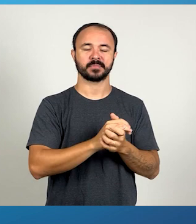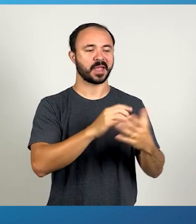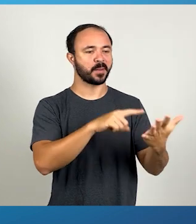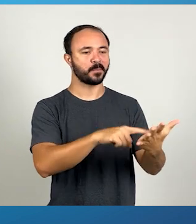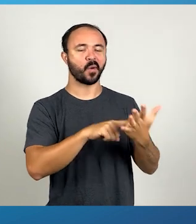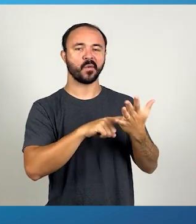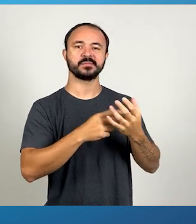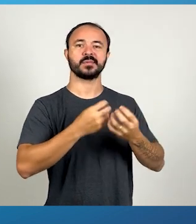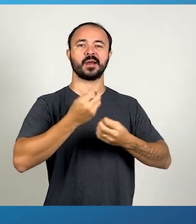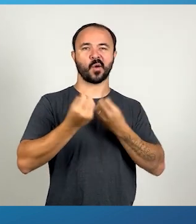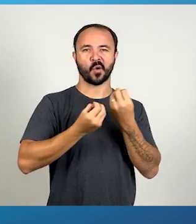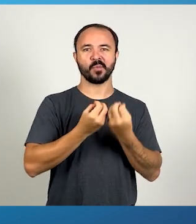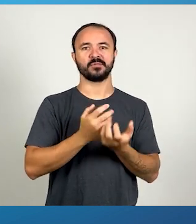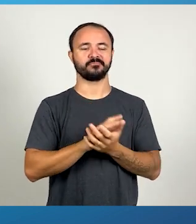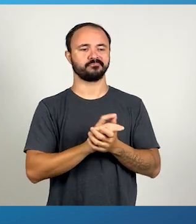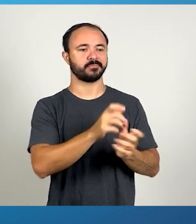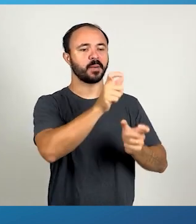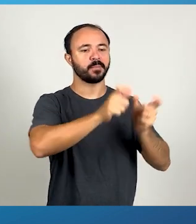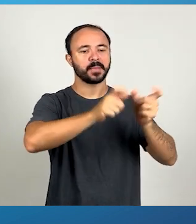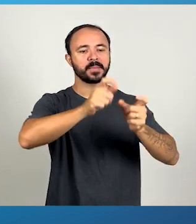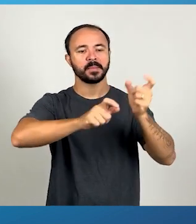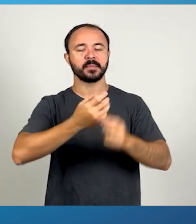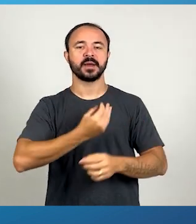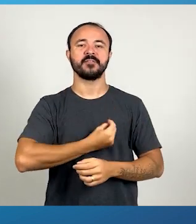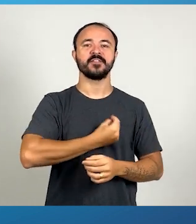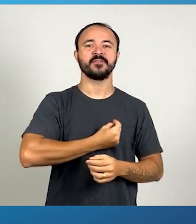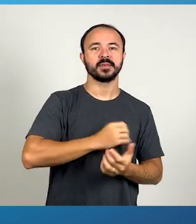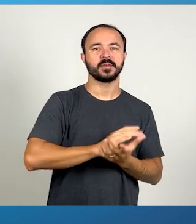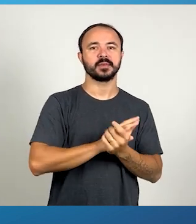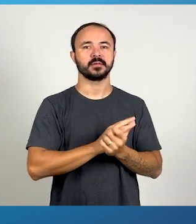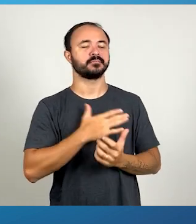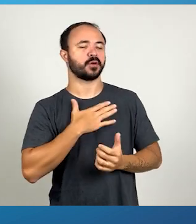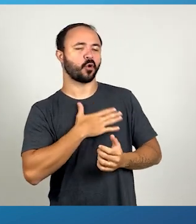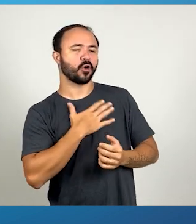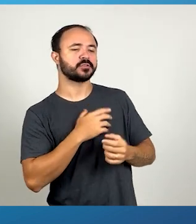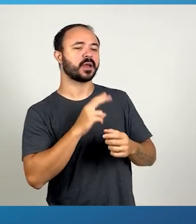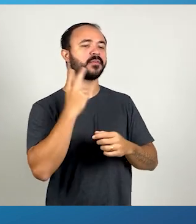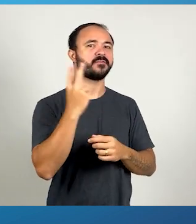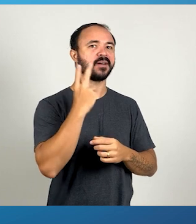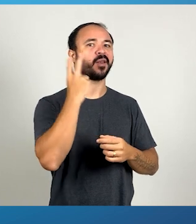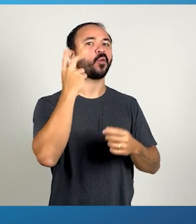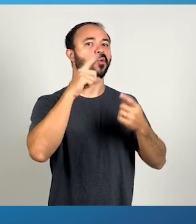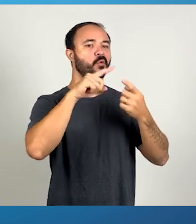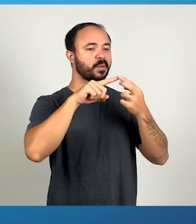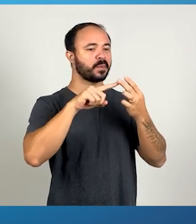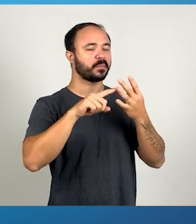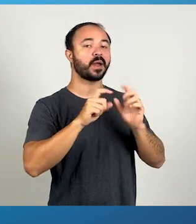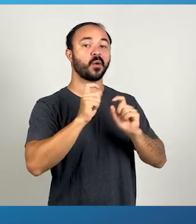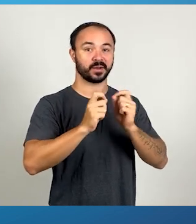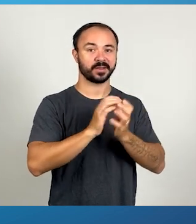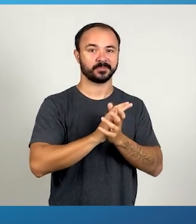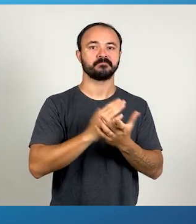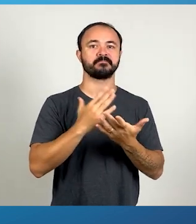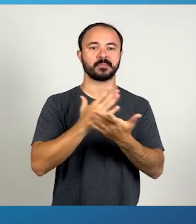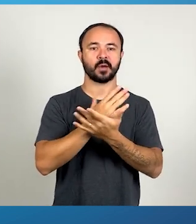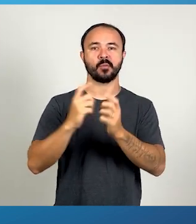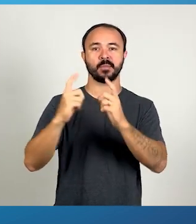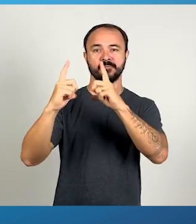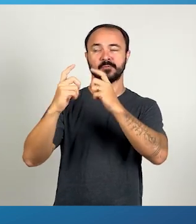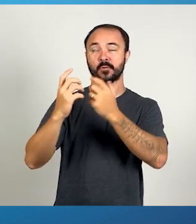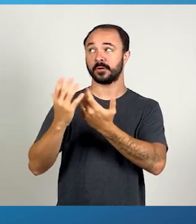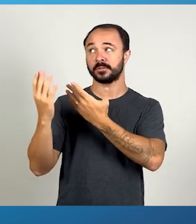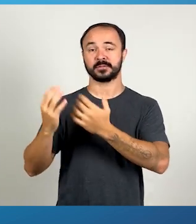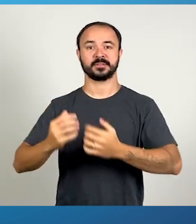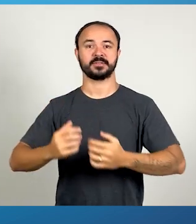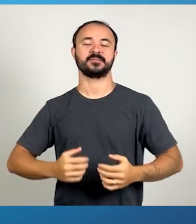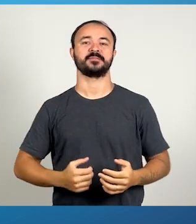mostram como as pessoas viviam e o que valorizavam. Coloquei aqui algumas imagens, Roupas aí